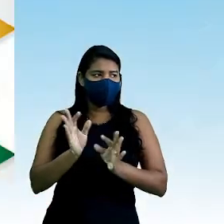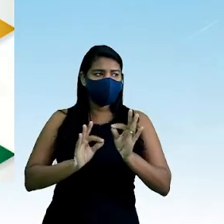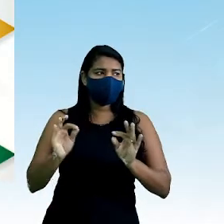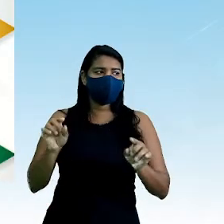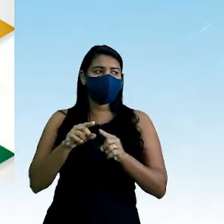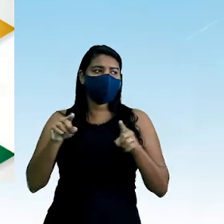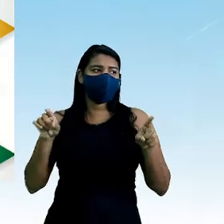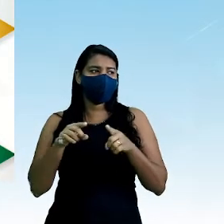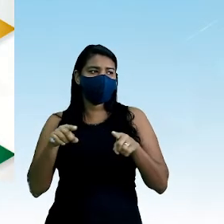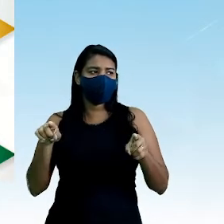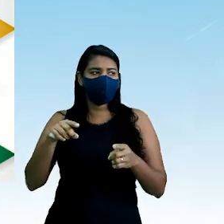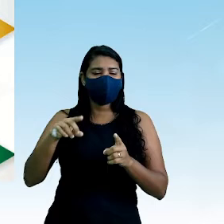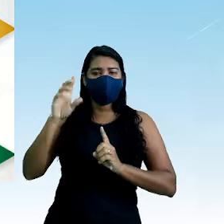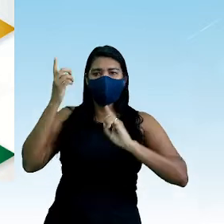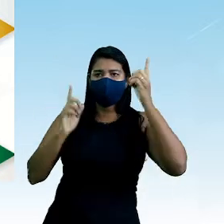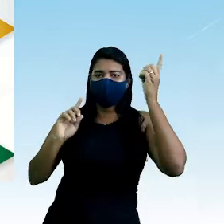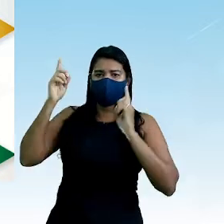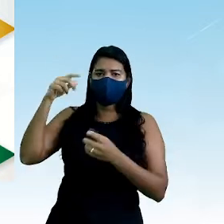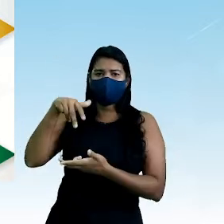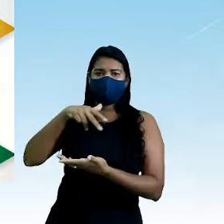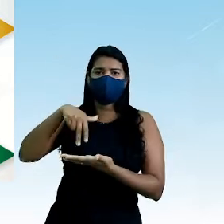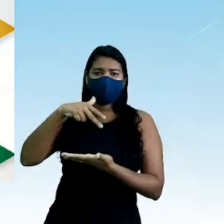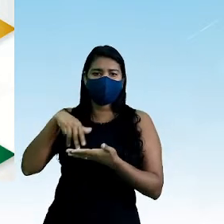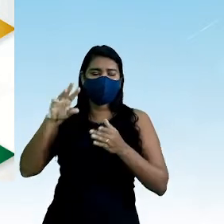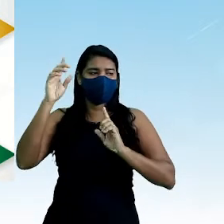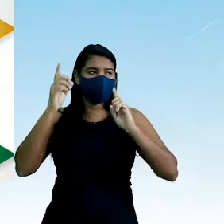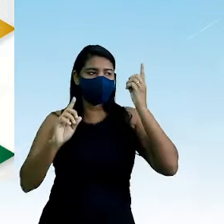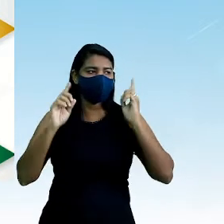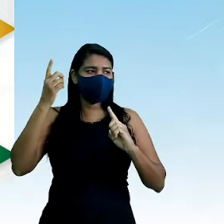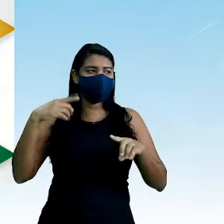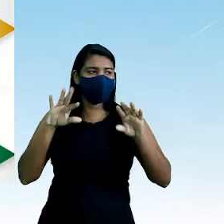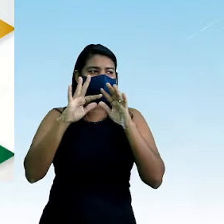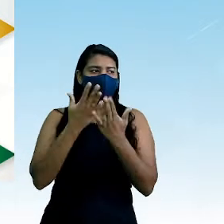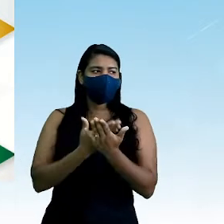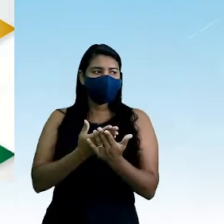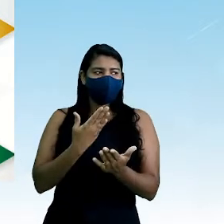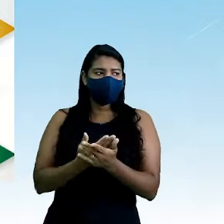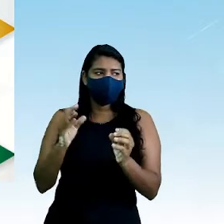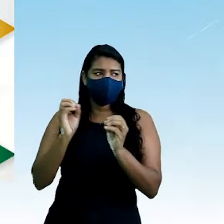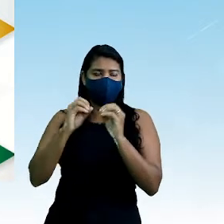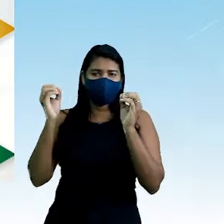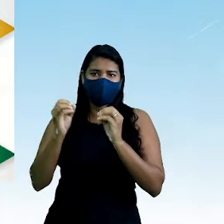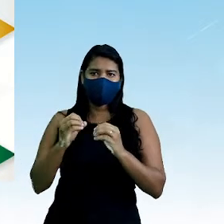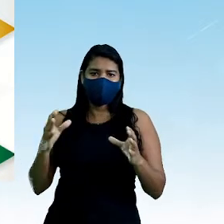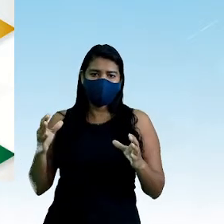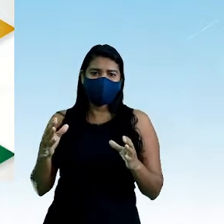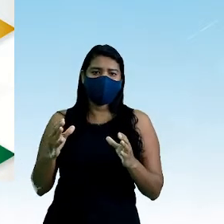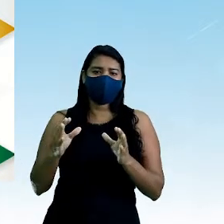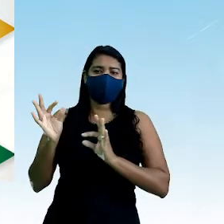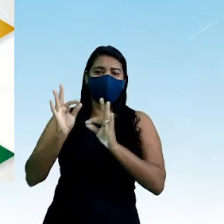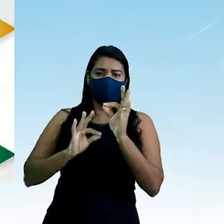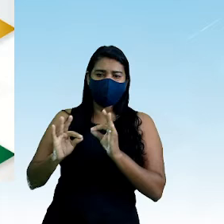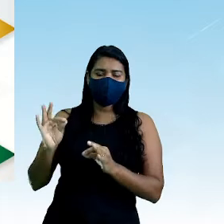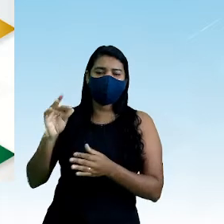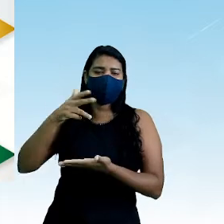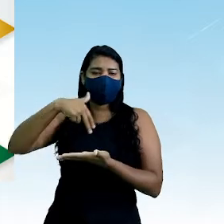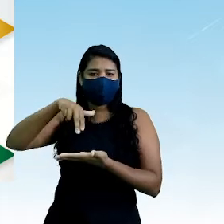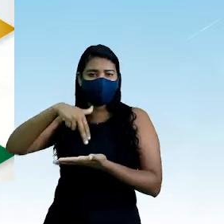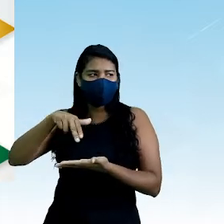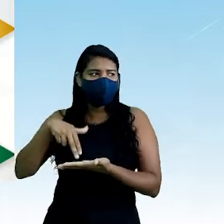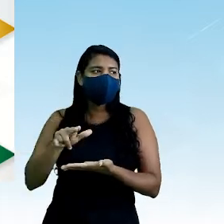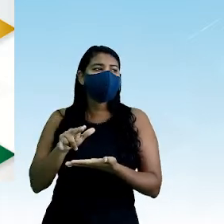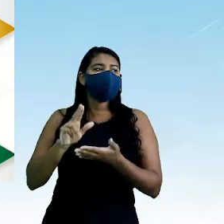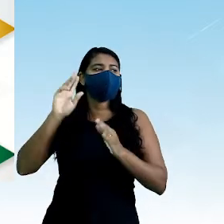passistas e divulgadores do frevo aqui de Pernambuco. Ele tem até a escola que ele fundou ainda está nativa, que é o Nascimento do Passo,